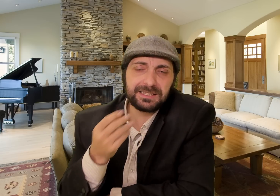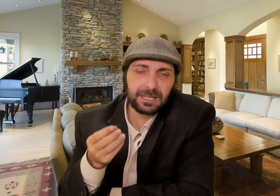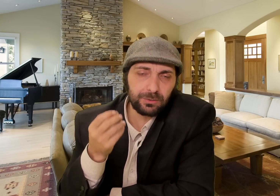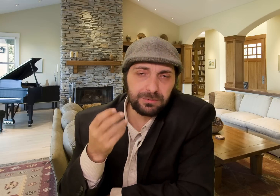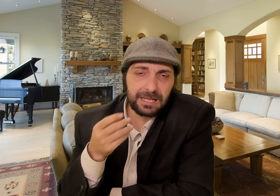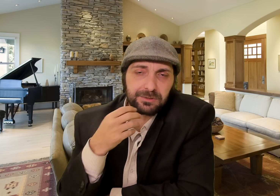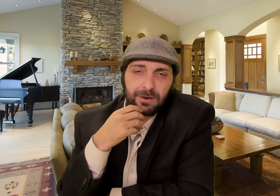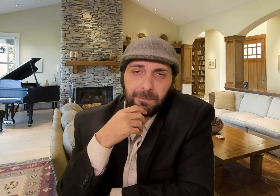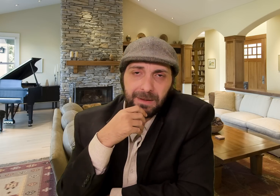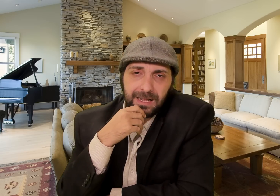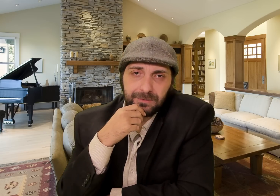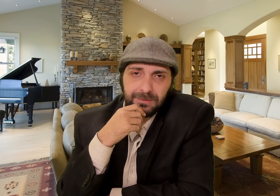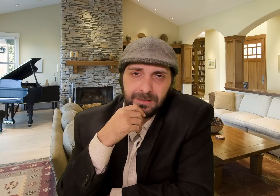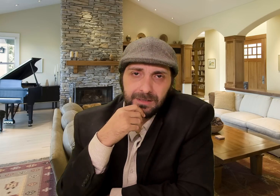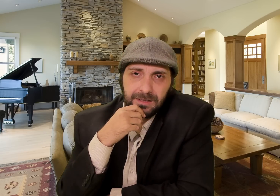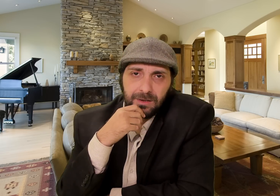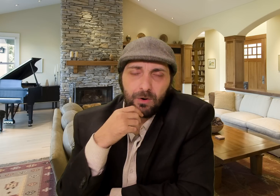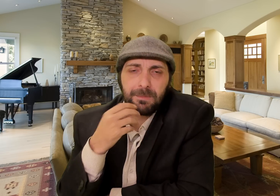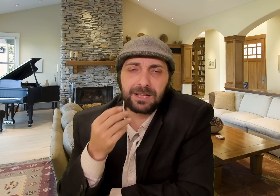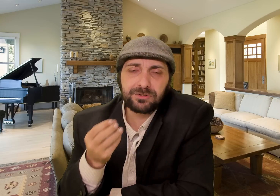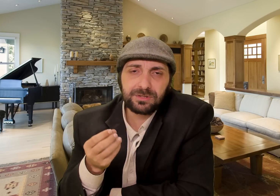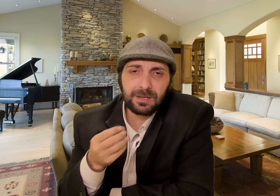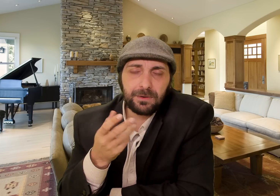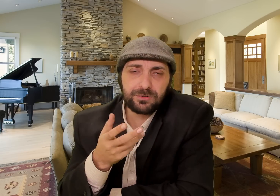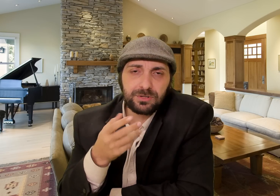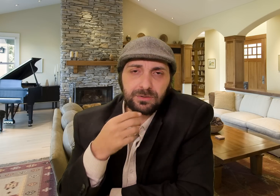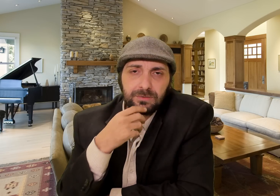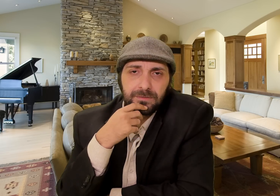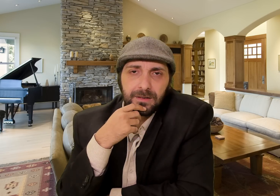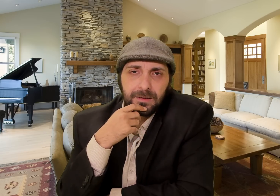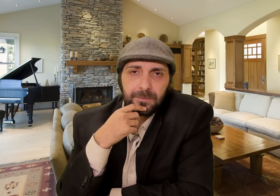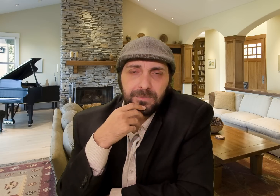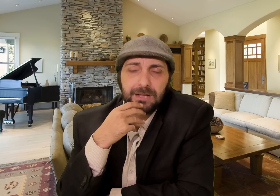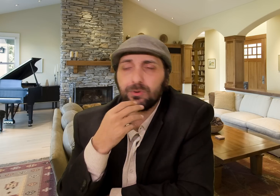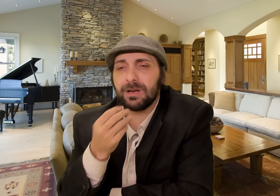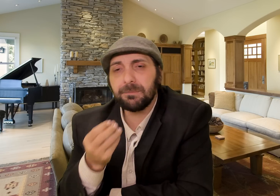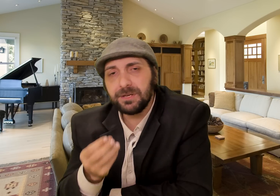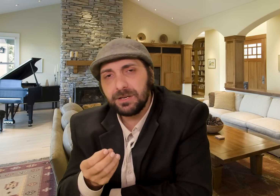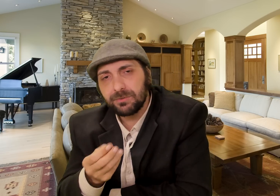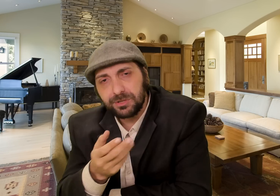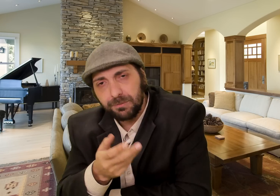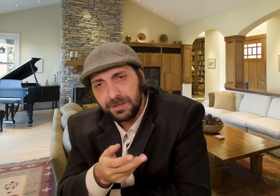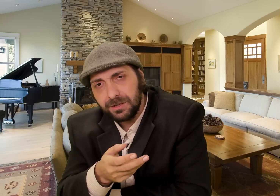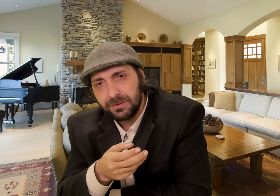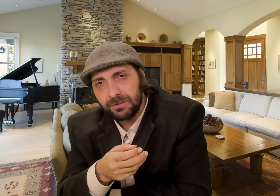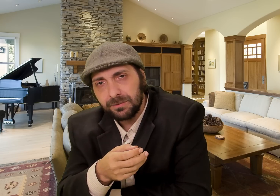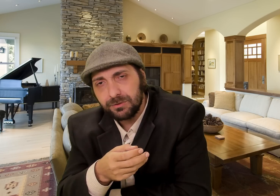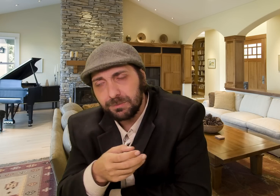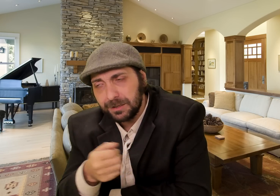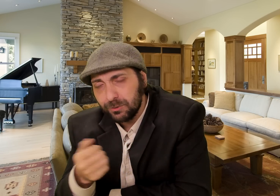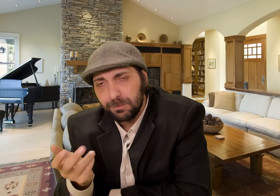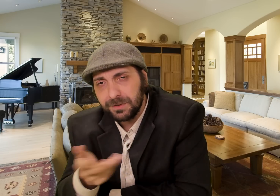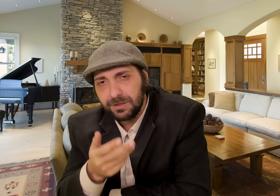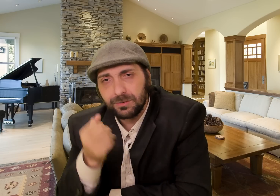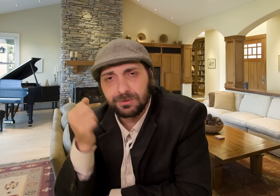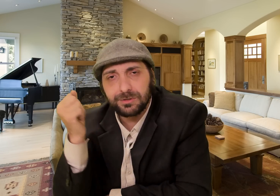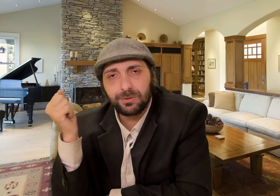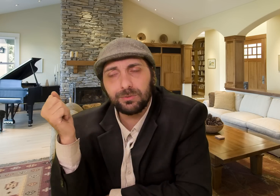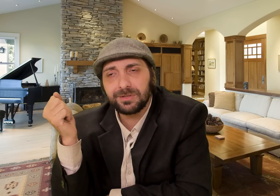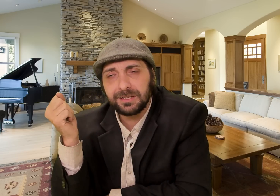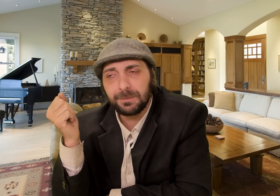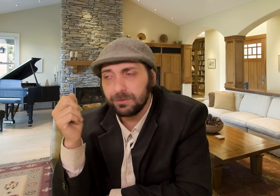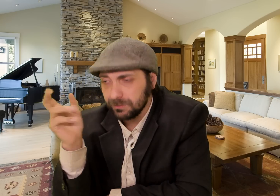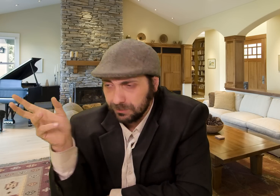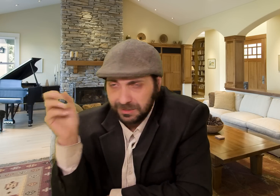você que tá do outro lado sua Aloprado Ô minha tia meu tio minha dona minha o seu Minion os baitolaminhos